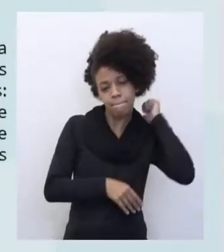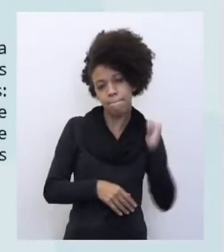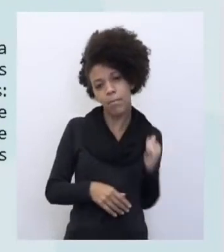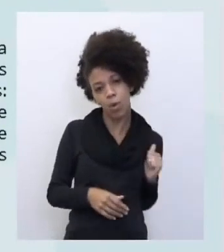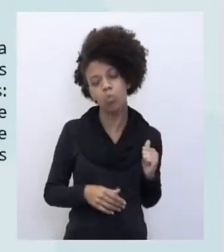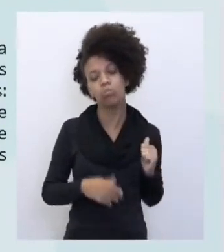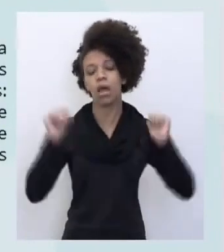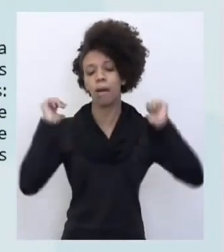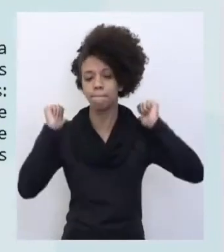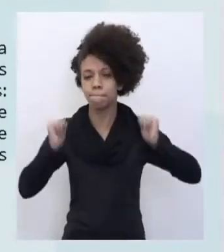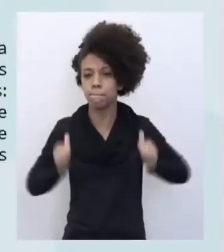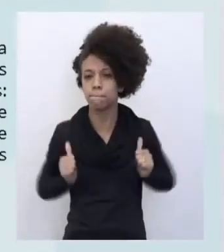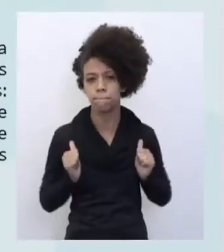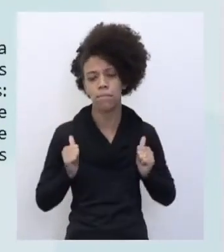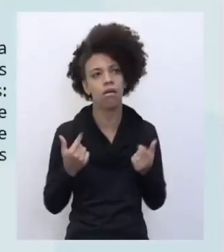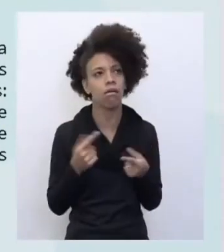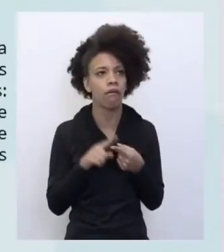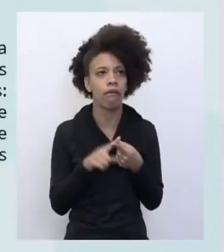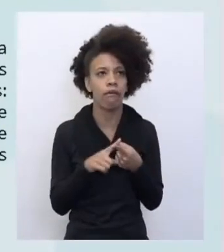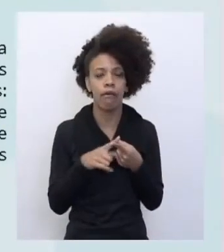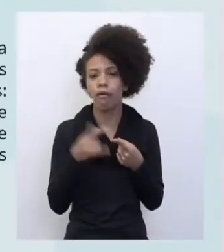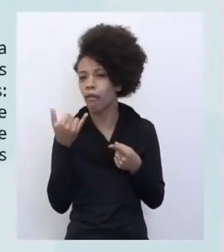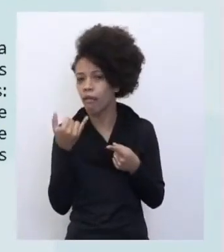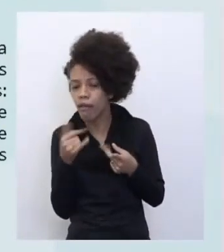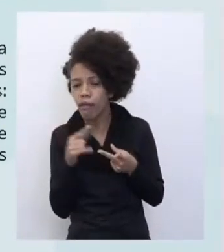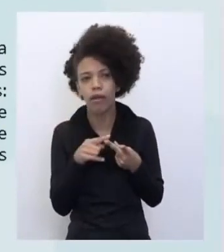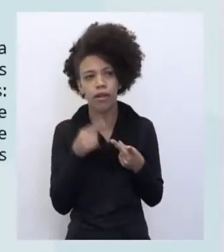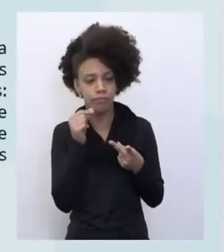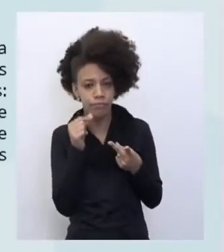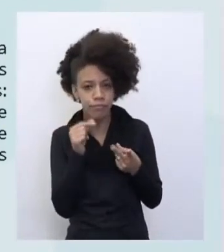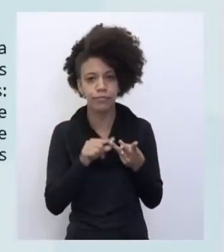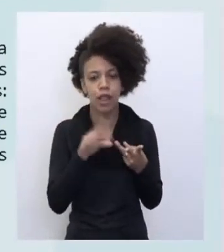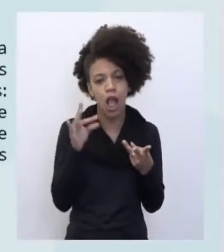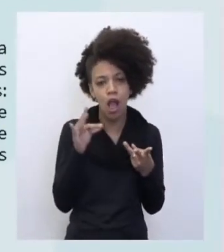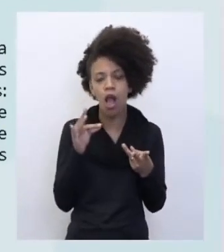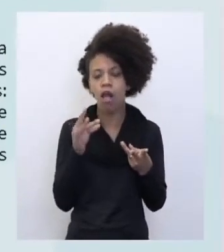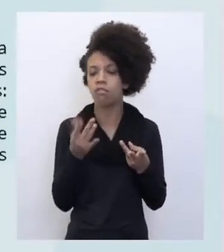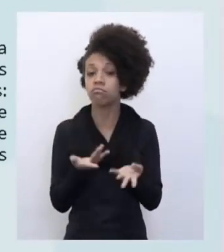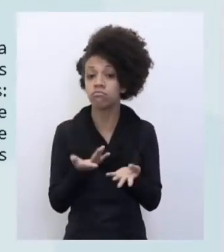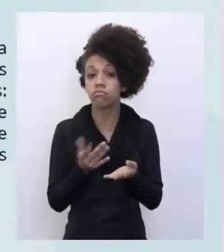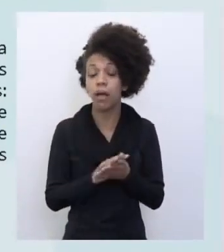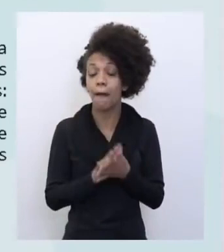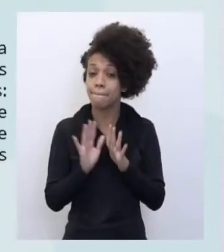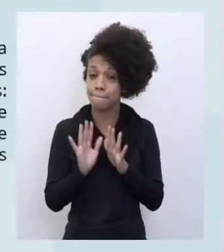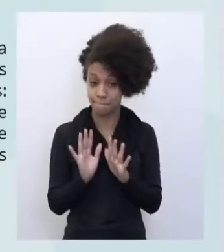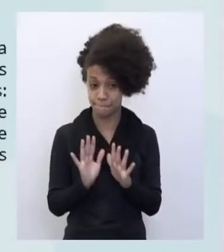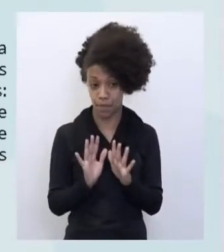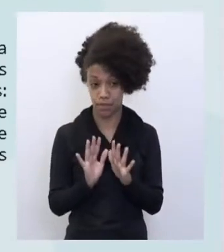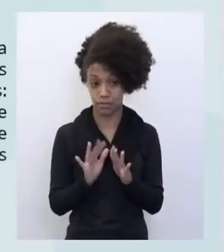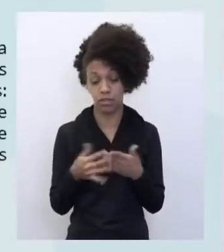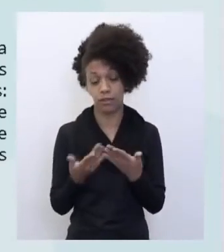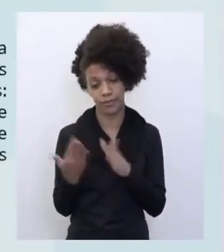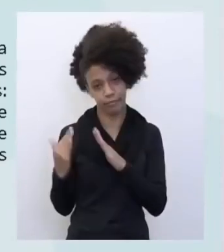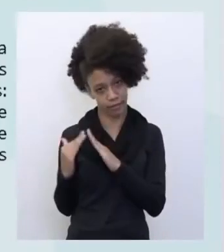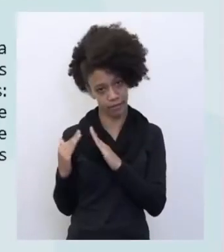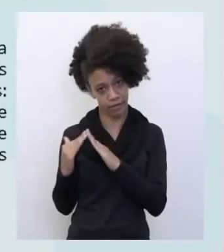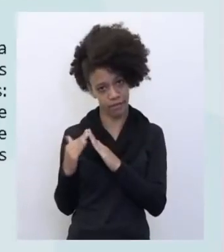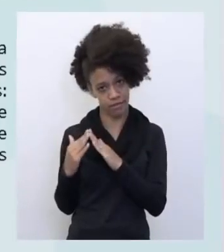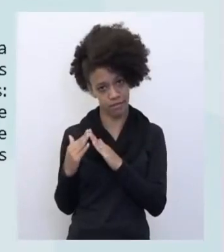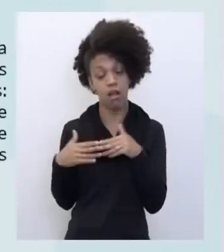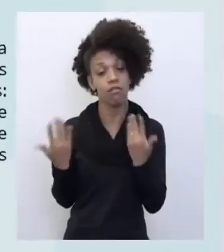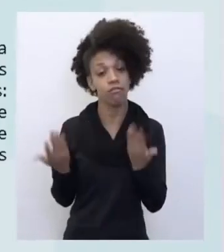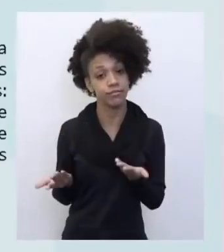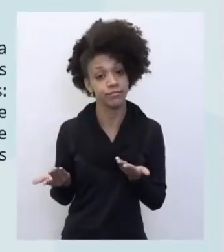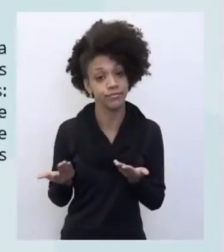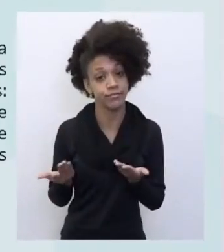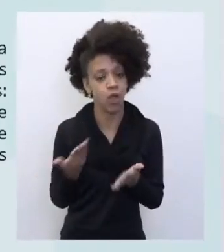para desenvolver uma história. Pode ser lápis, caneta, cola, borracha. Mas eu, em vez, como eu estava em casa, ao invés